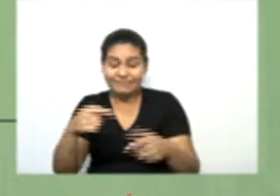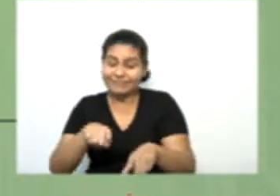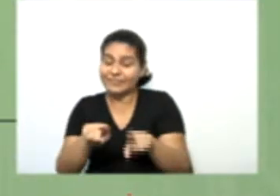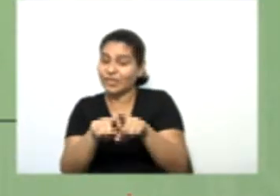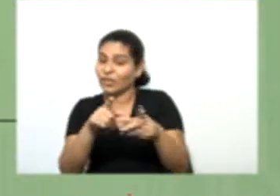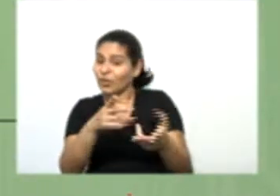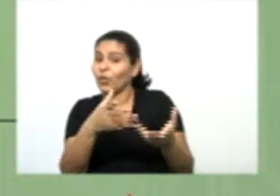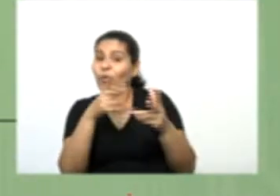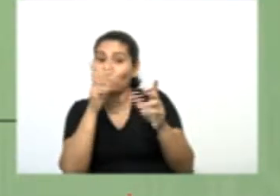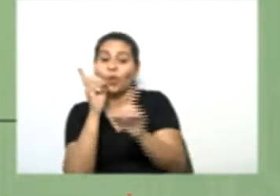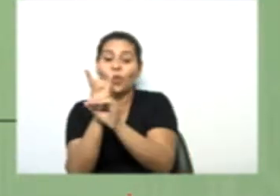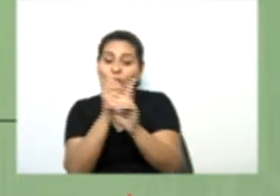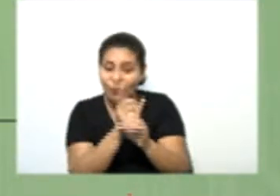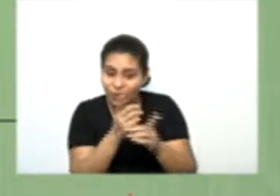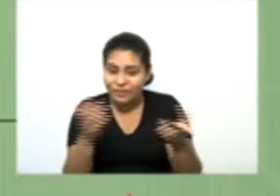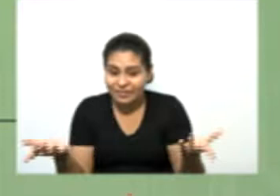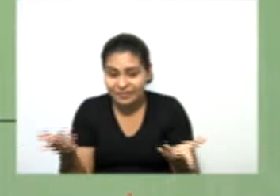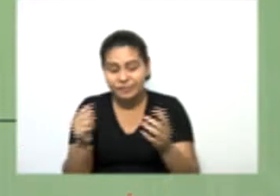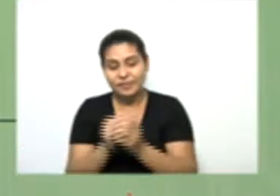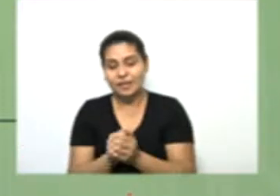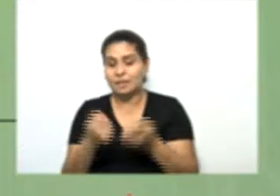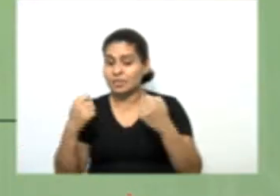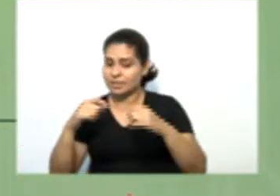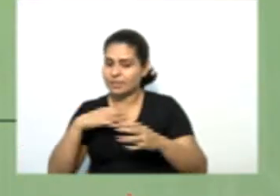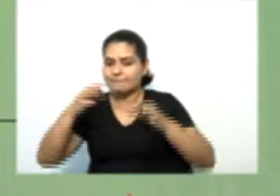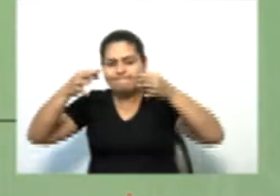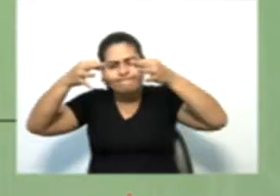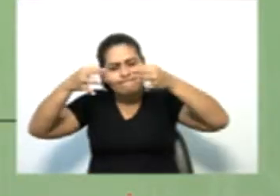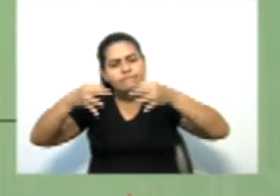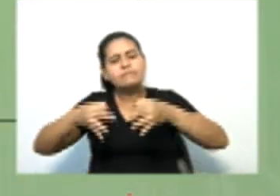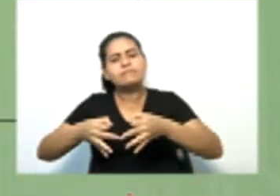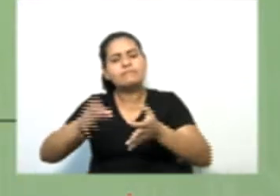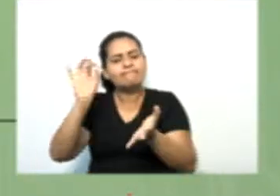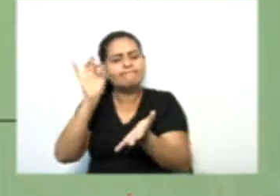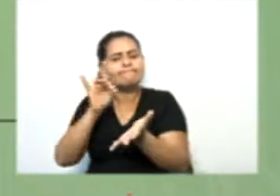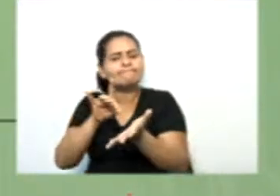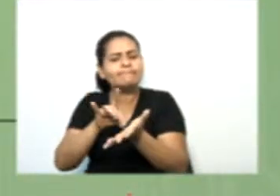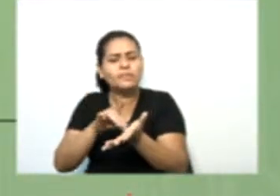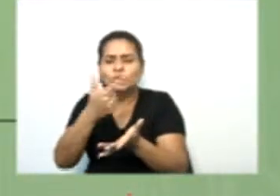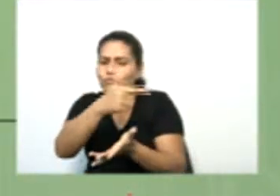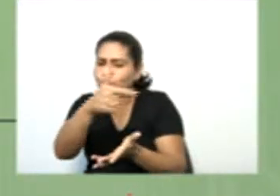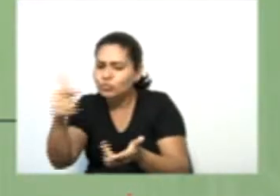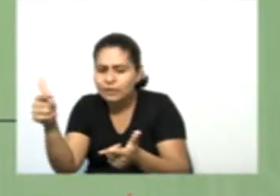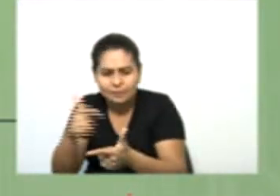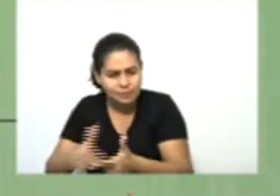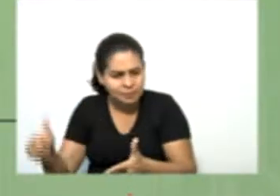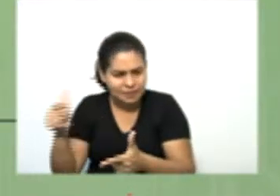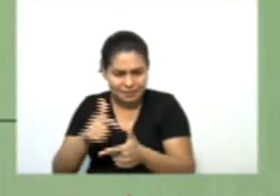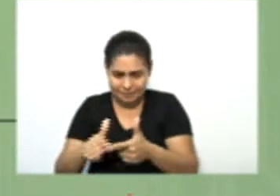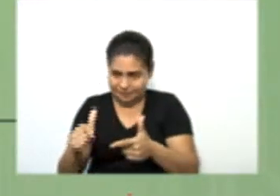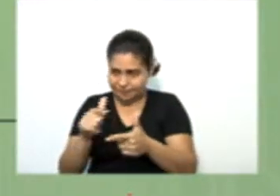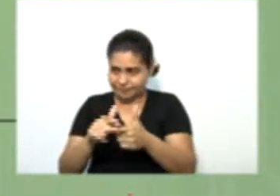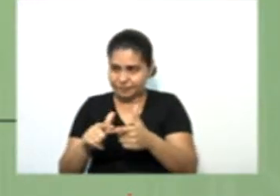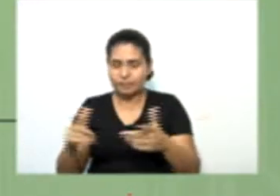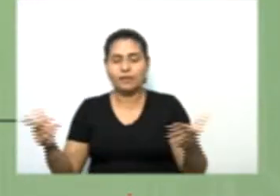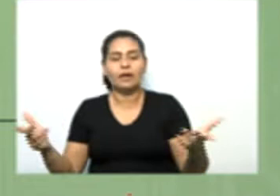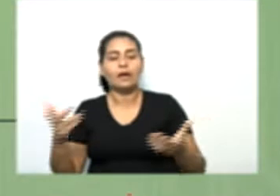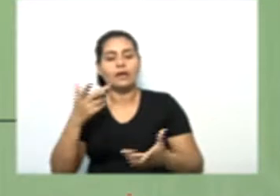assim, tá certo? Precisa estar seguro de que não será prejudicado. Olha a firmeza na hora de você